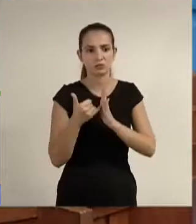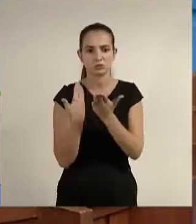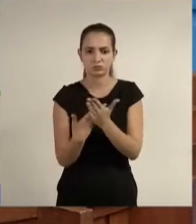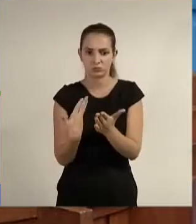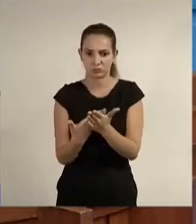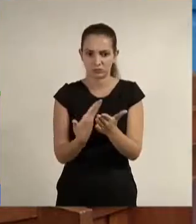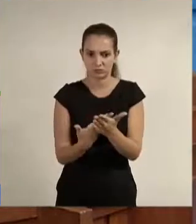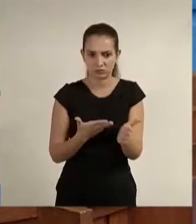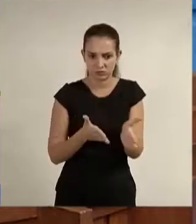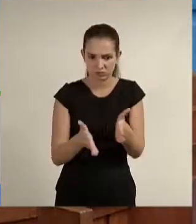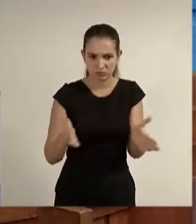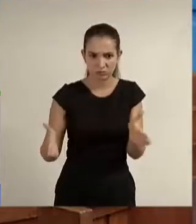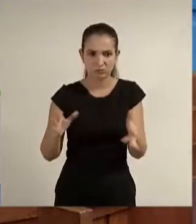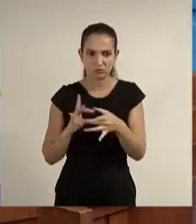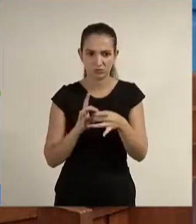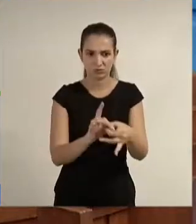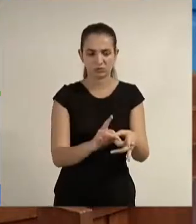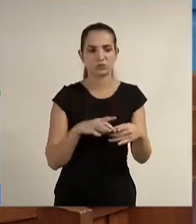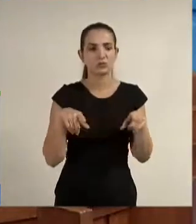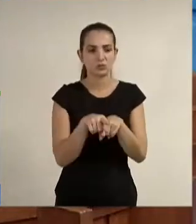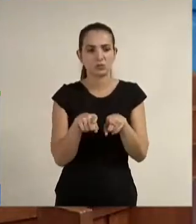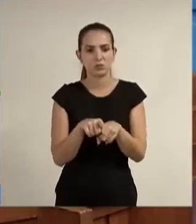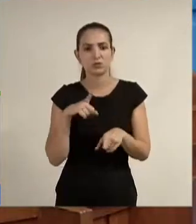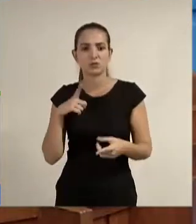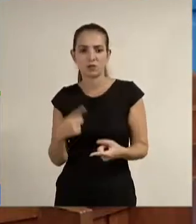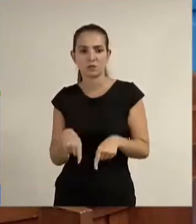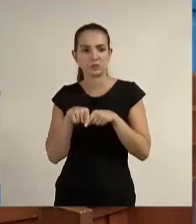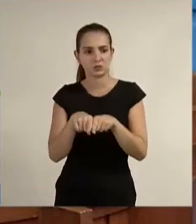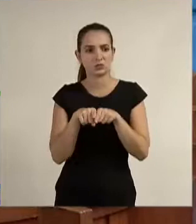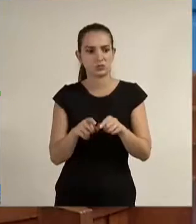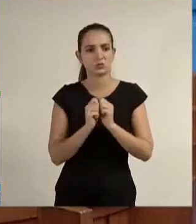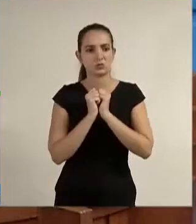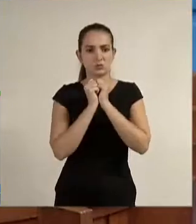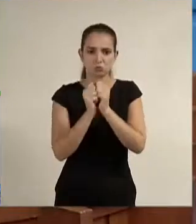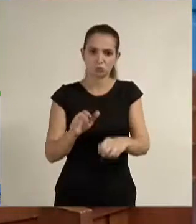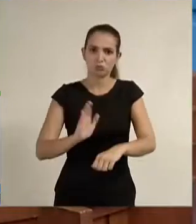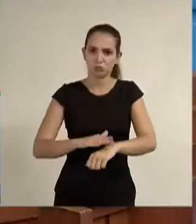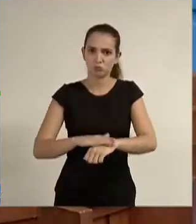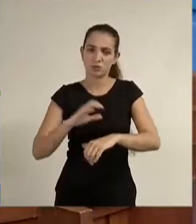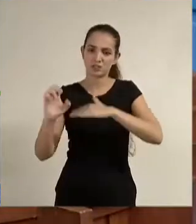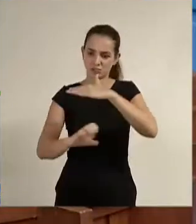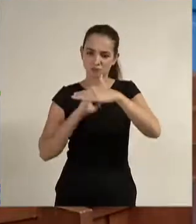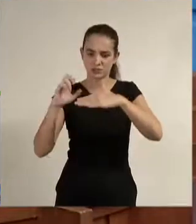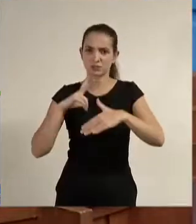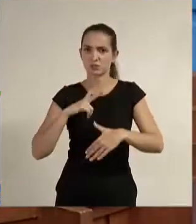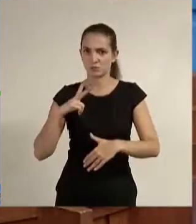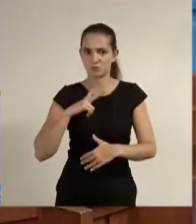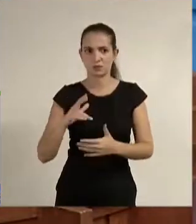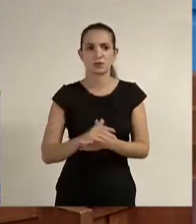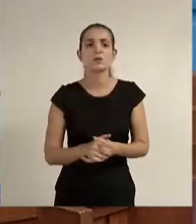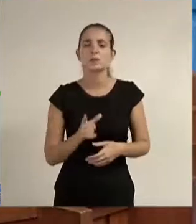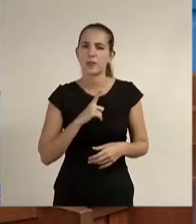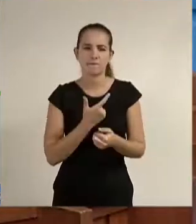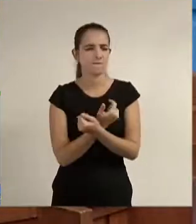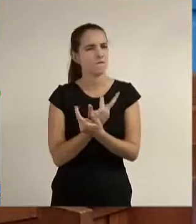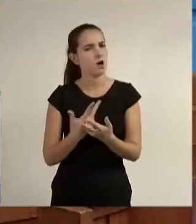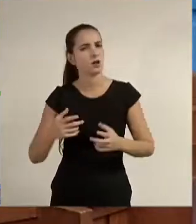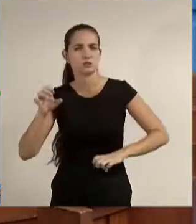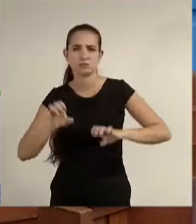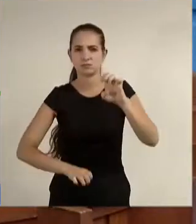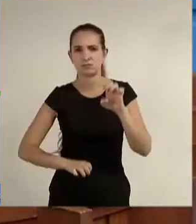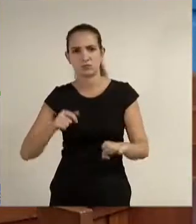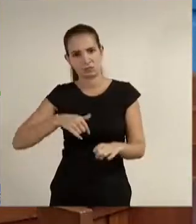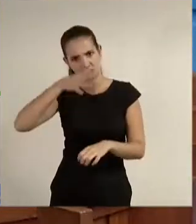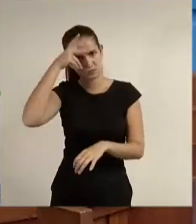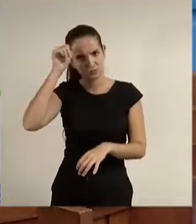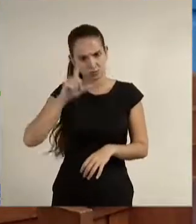sentido, inclusive com parcerias com a iniciativa privada, que tem o maior interesse. Tem empresas que atuam no Mato Grosso do Sul que têm